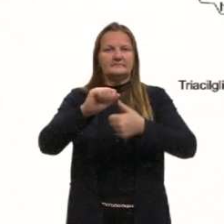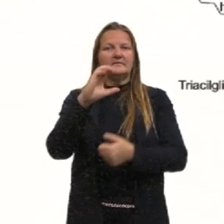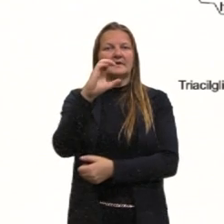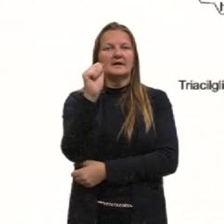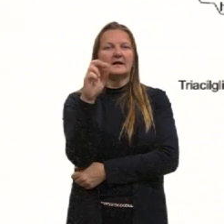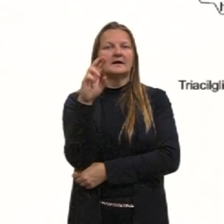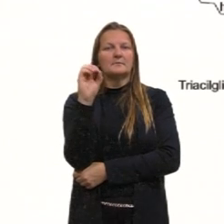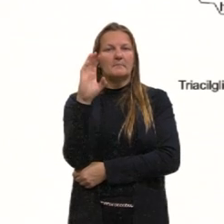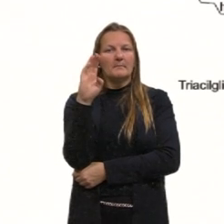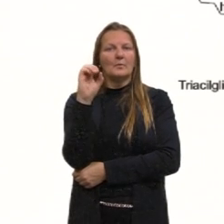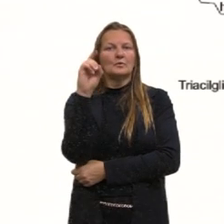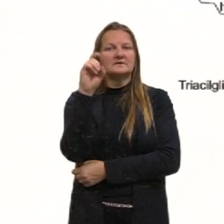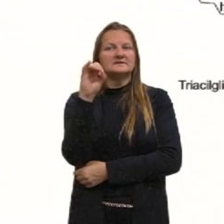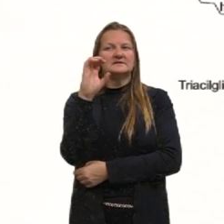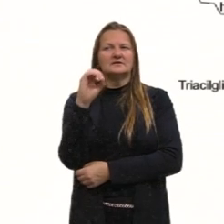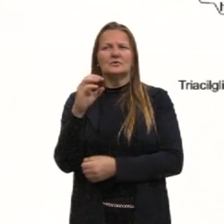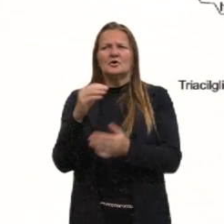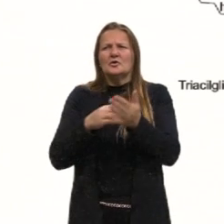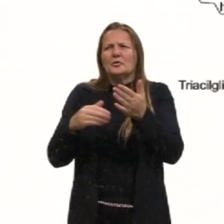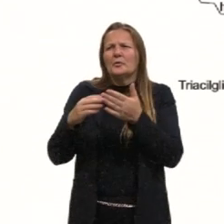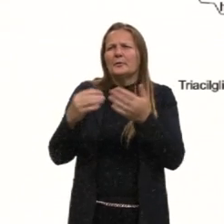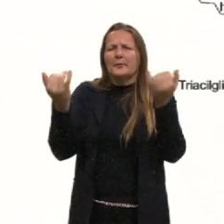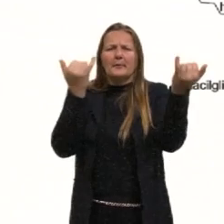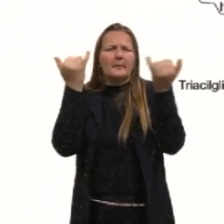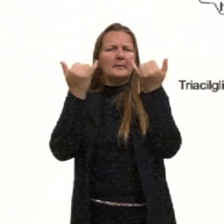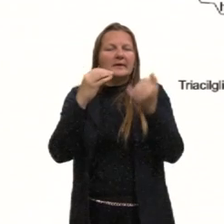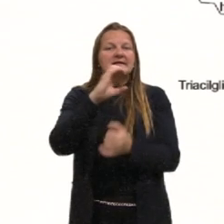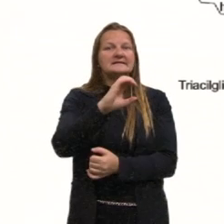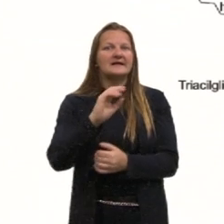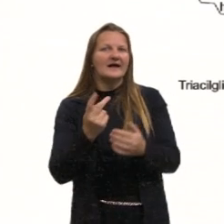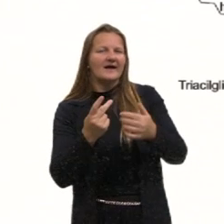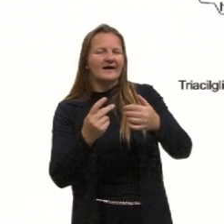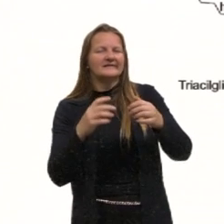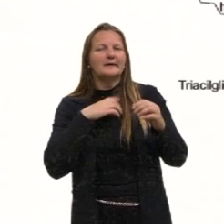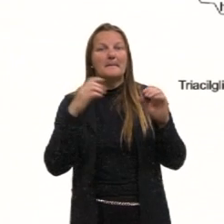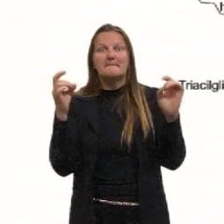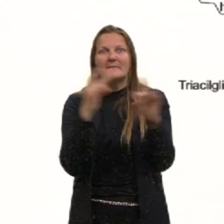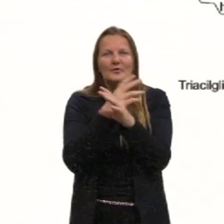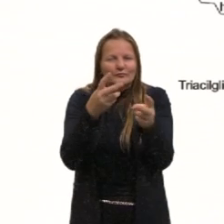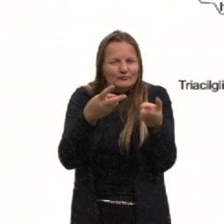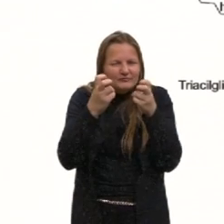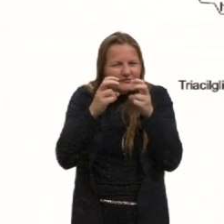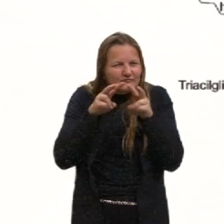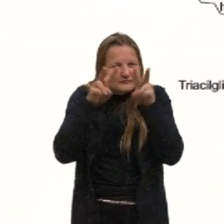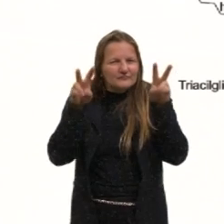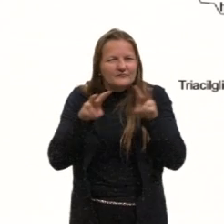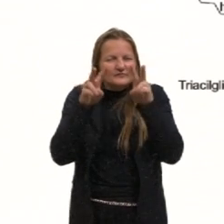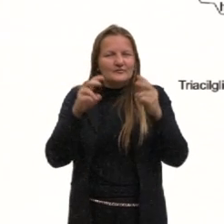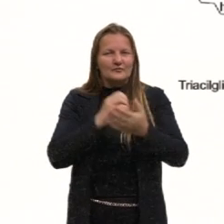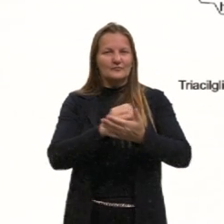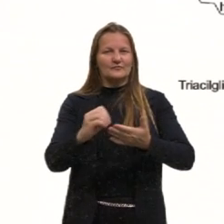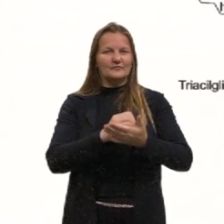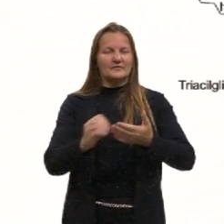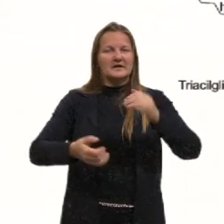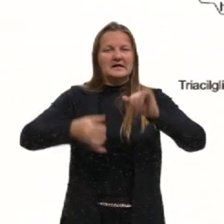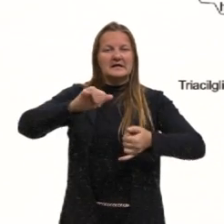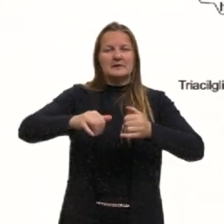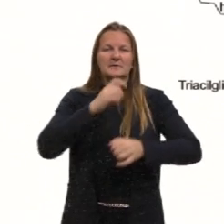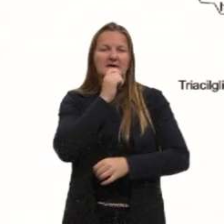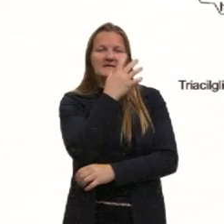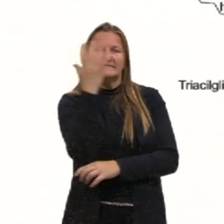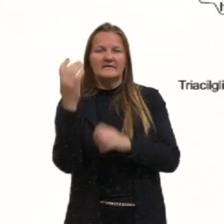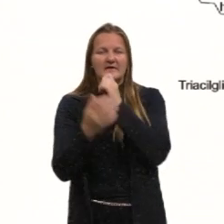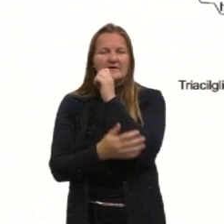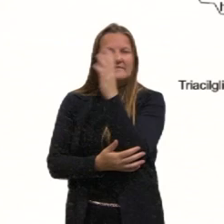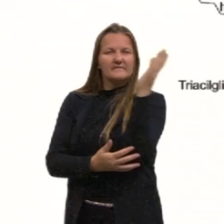então a questão trouxe todo um enunciado que fala de reações orgânicas de química ambiental porque traz né o